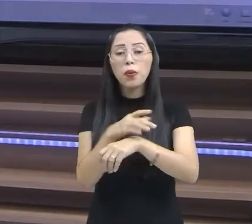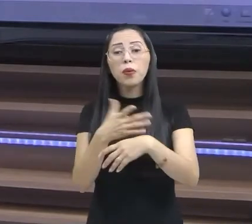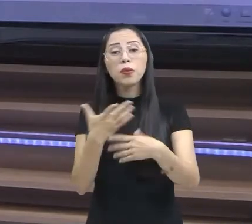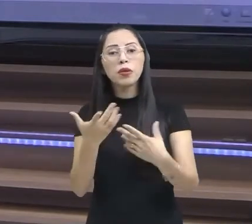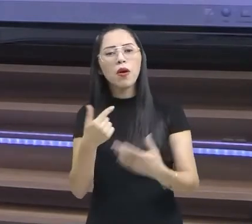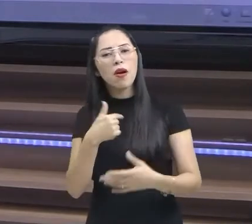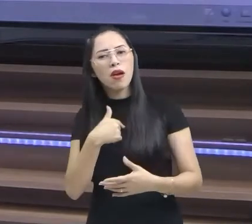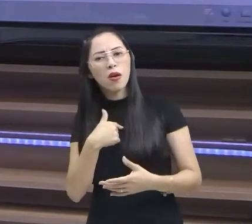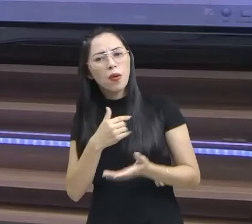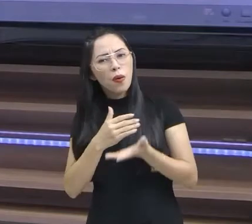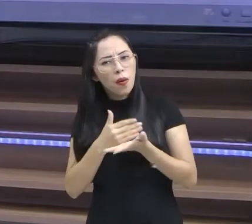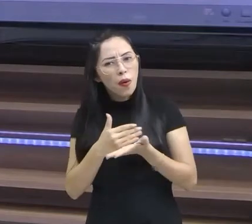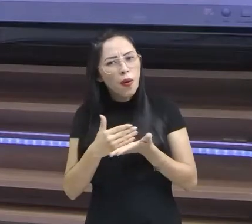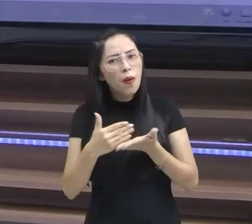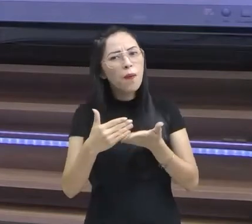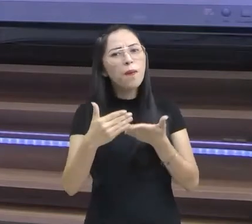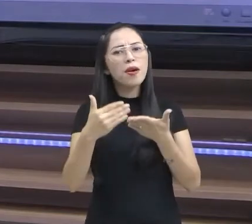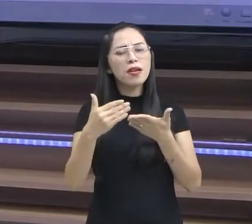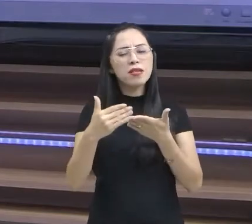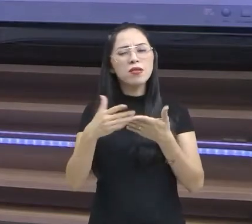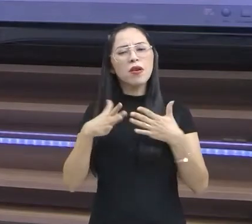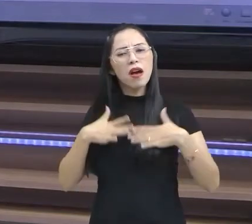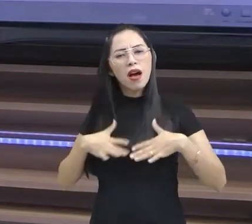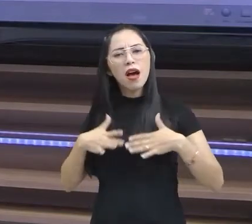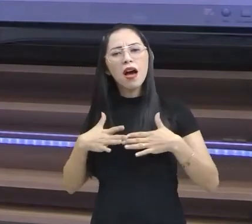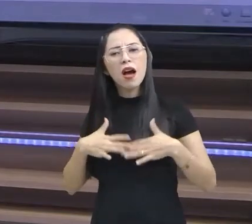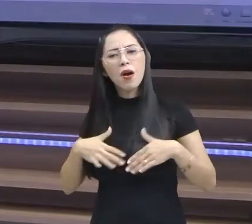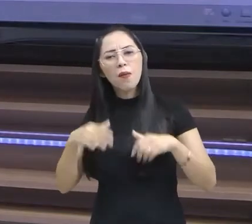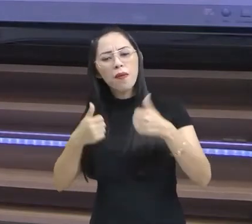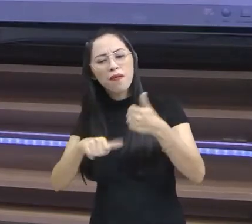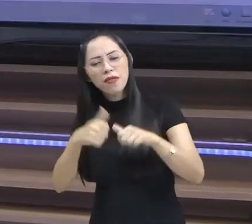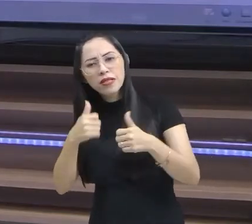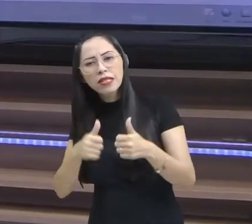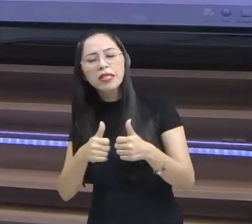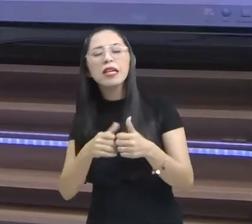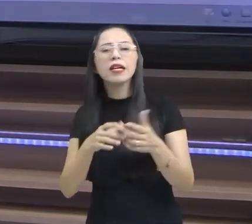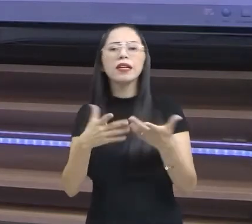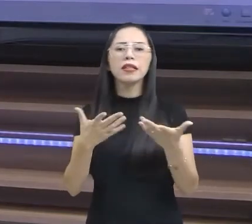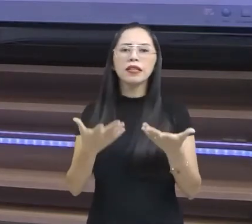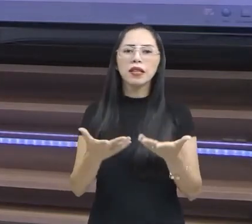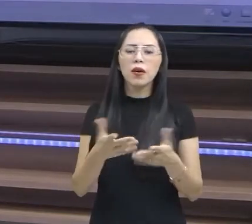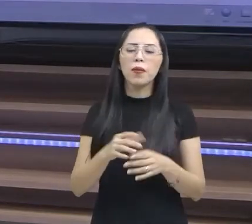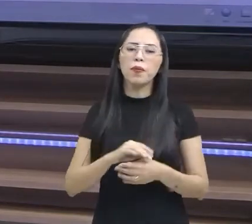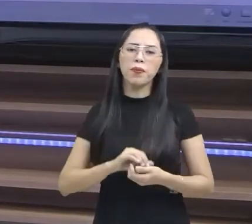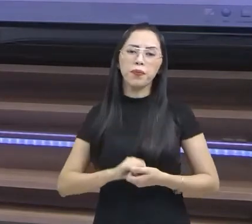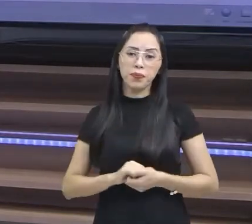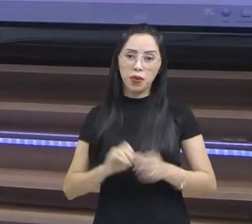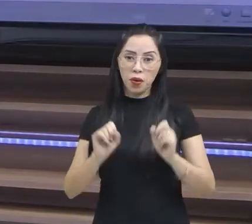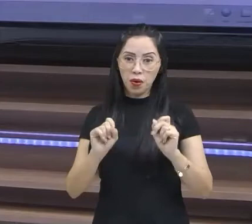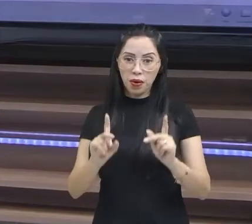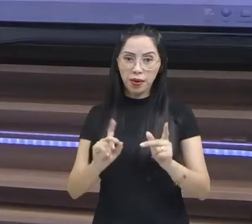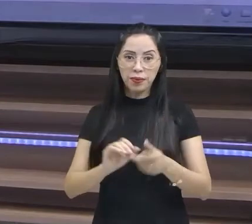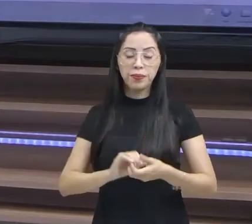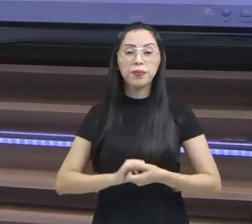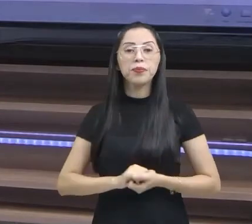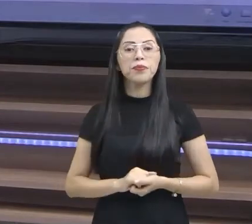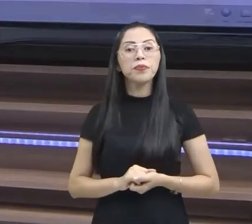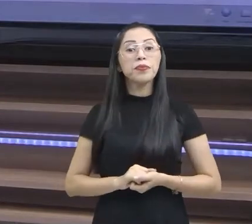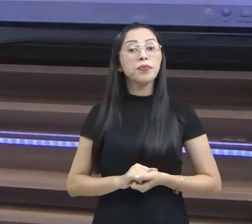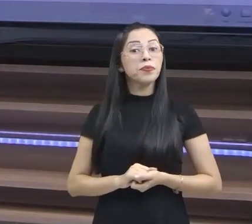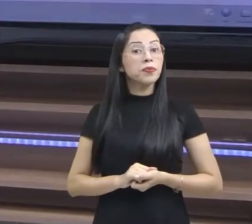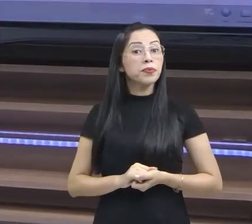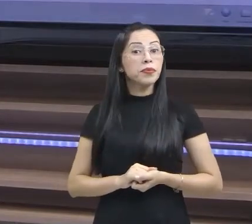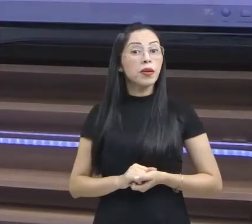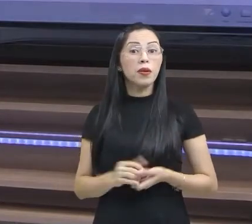1 hora, 60 minutos. 1 minuto tem 60 segundos, tá certo? Muito bem. Chegou